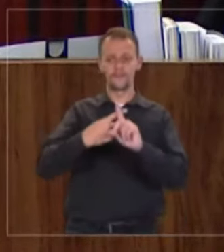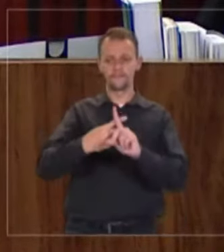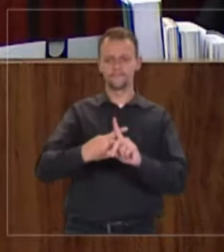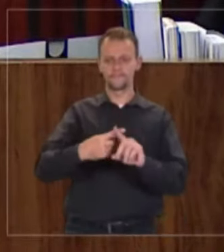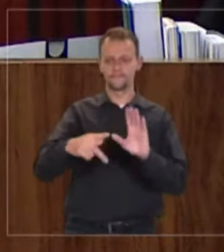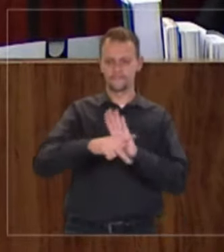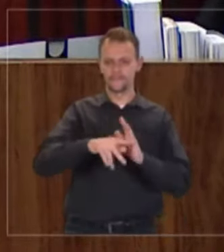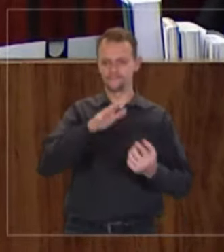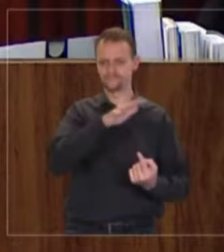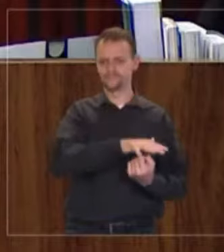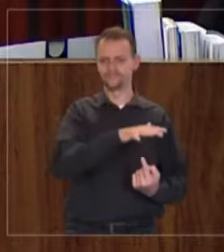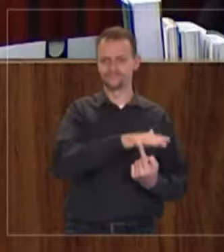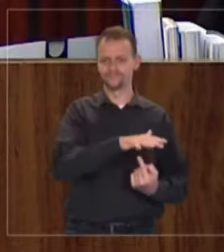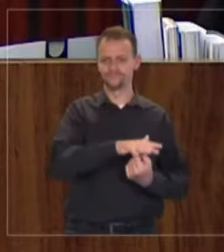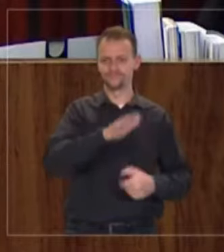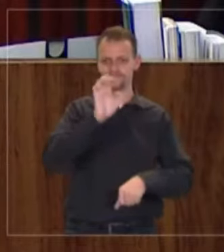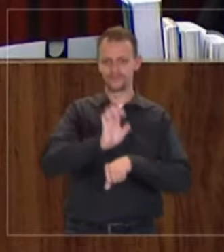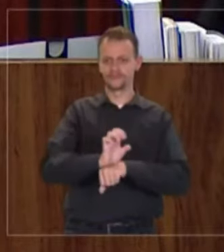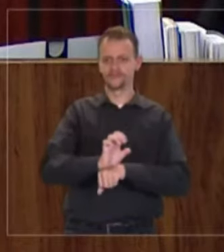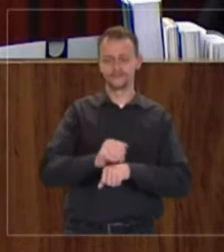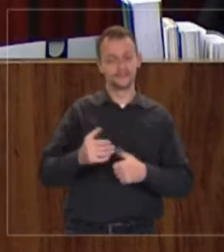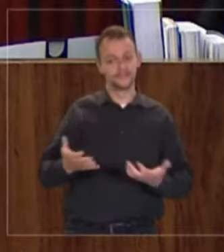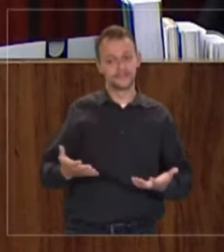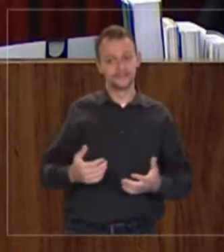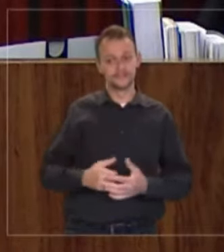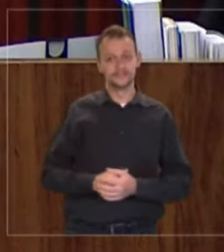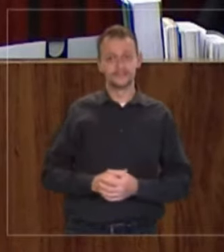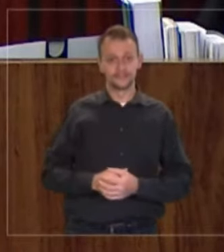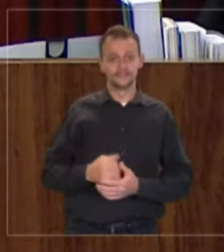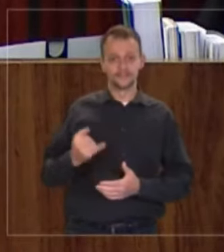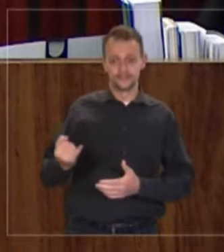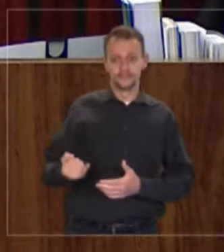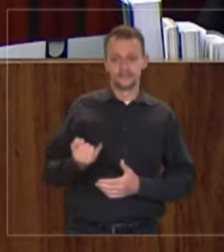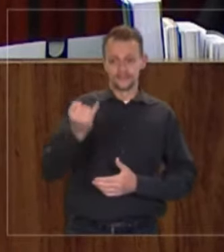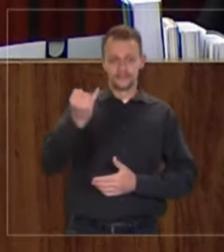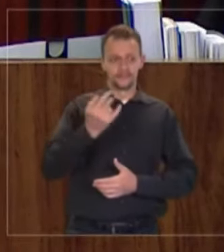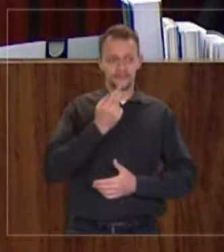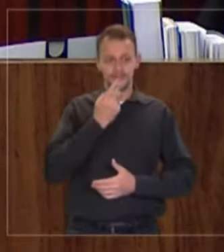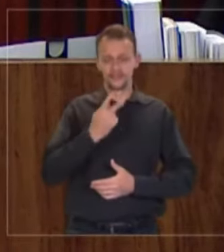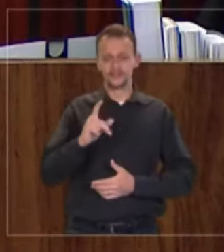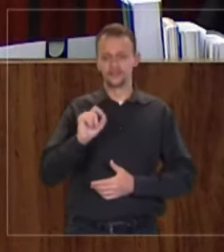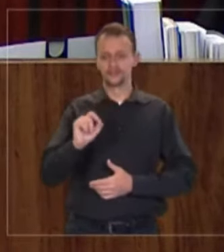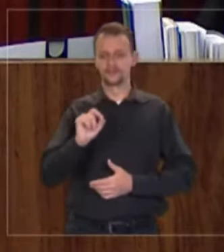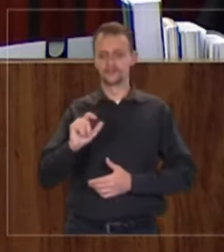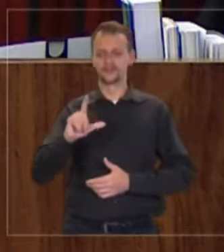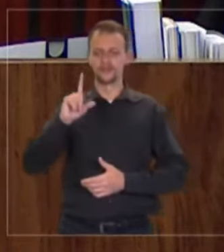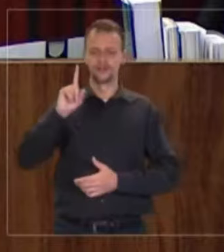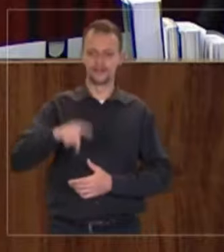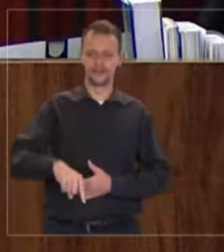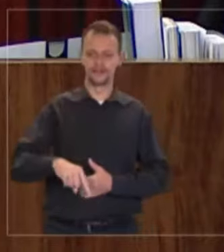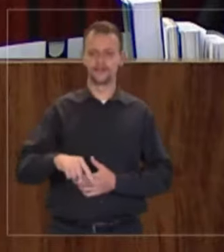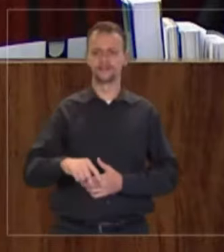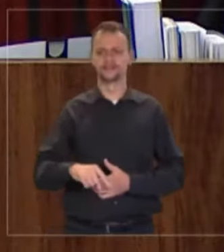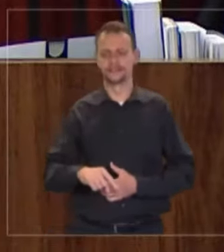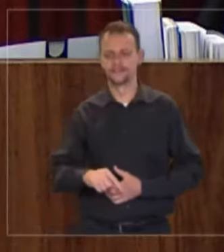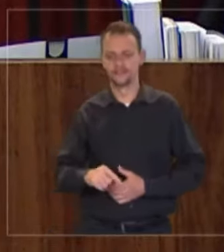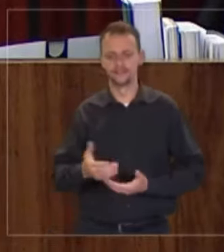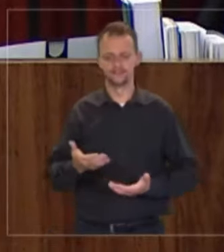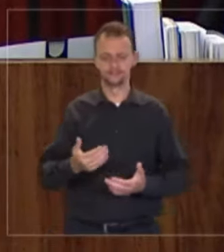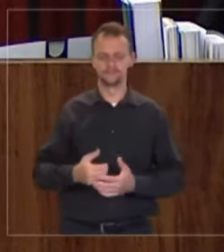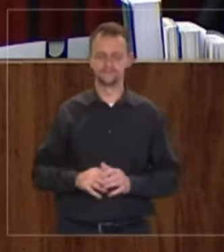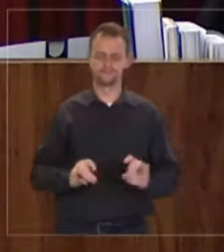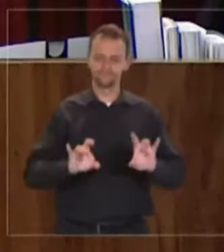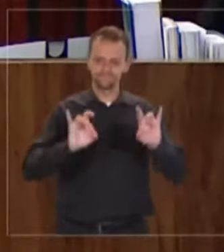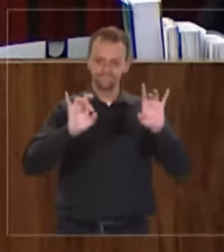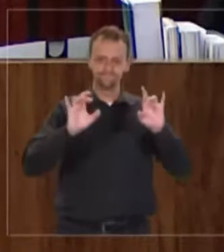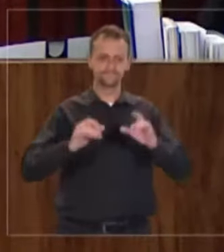Paraná então aqui é inegável que essa esse foi é um grande diferencial